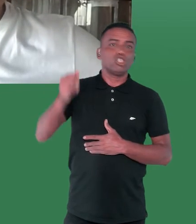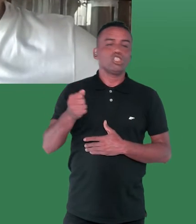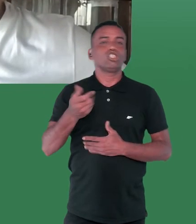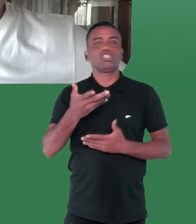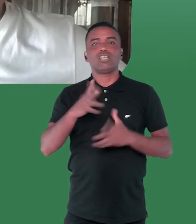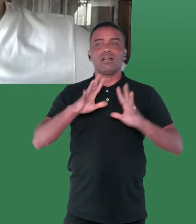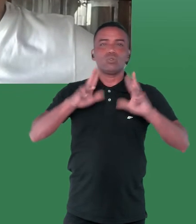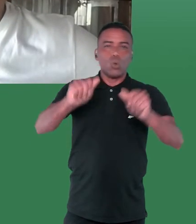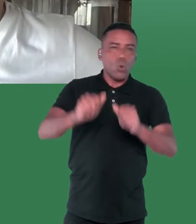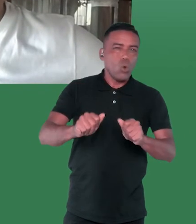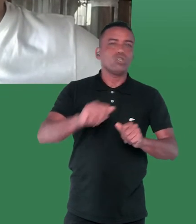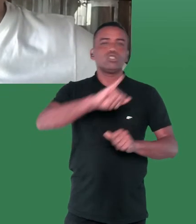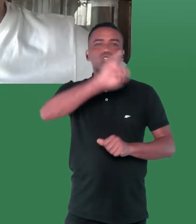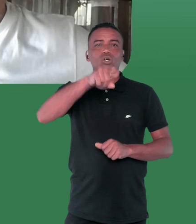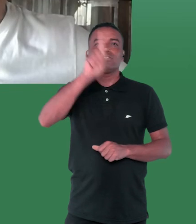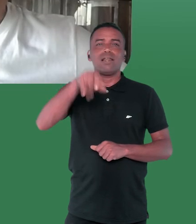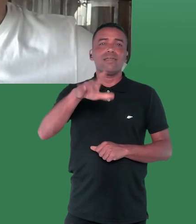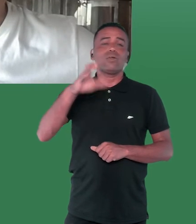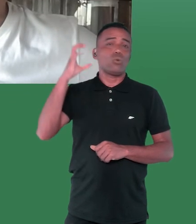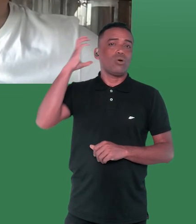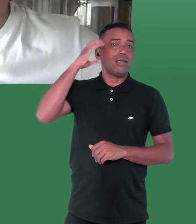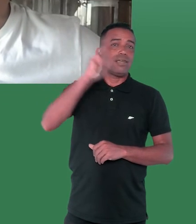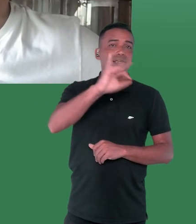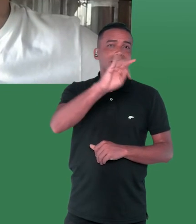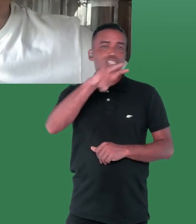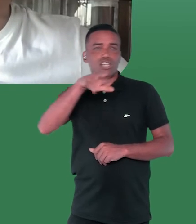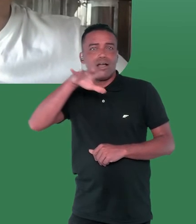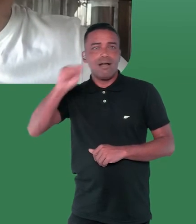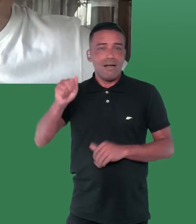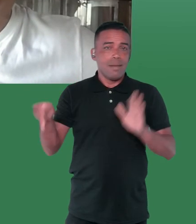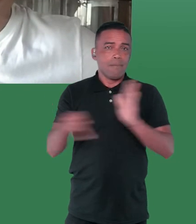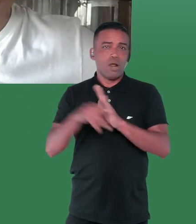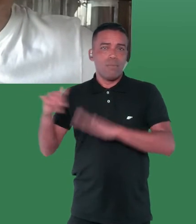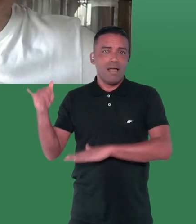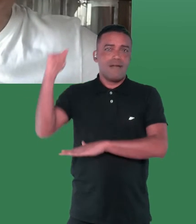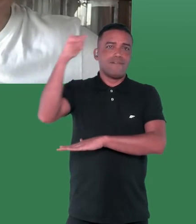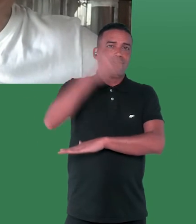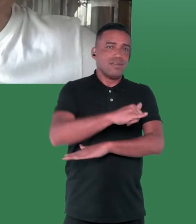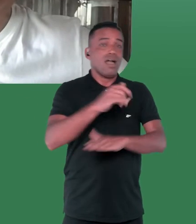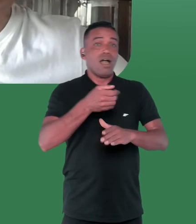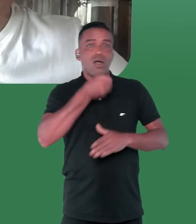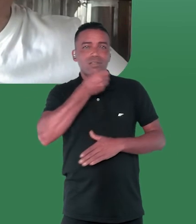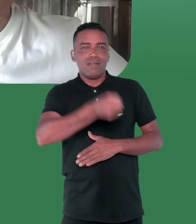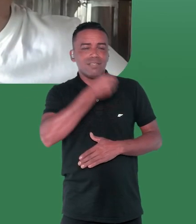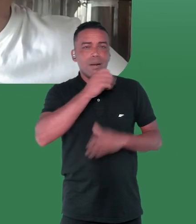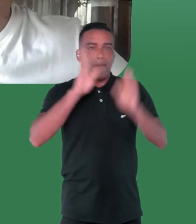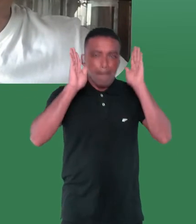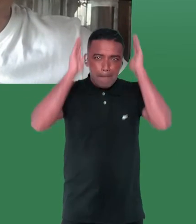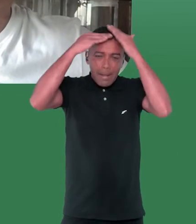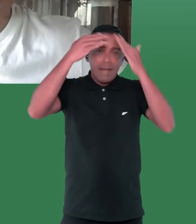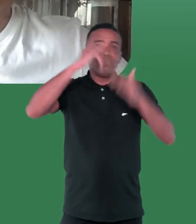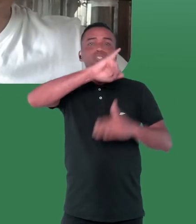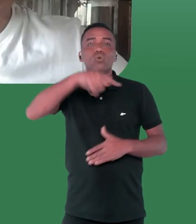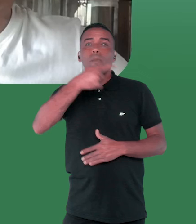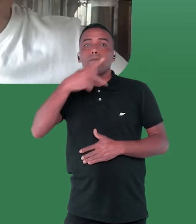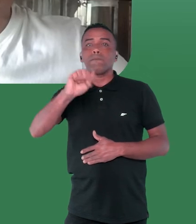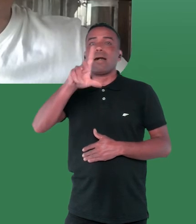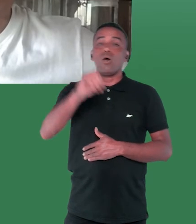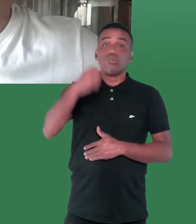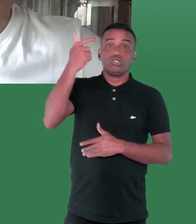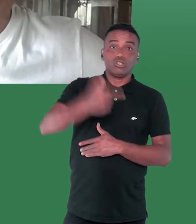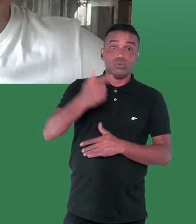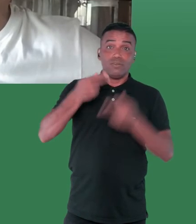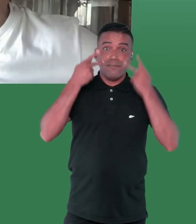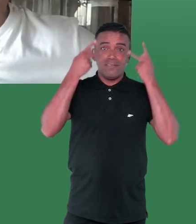Bom dia, Joselino Souza Barros. Aí, Itatiaia está a bordo do LD-11 da Itália, que está levando sua santidade o Papa João Paulo